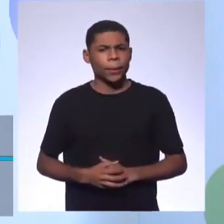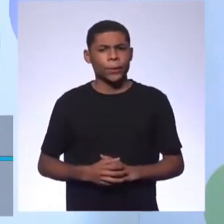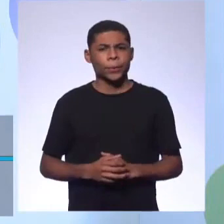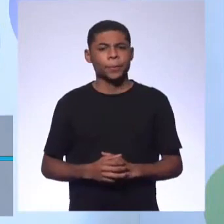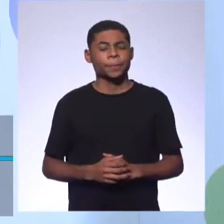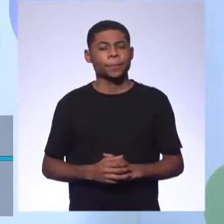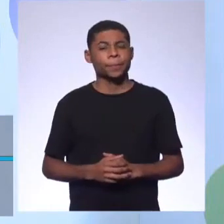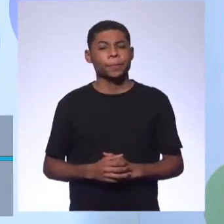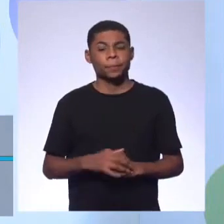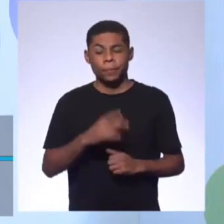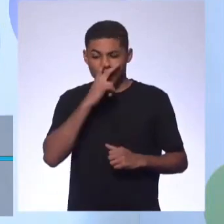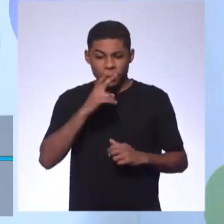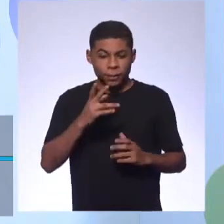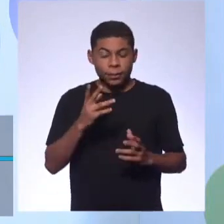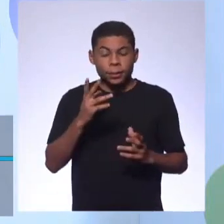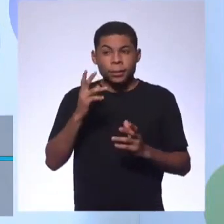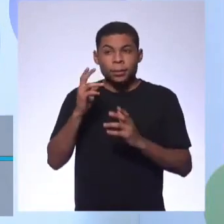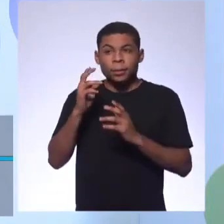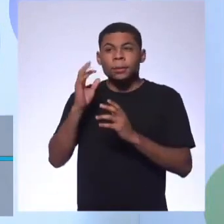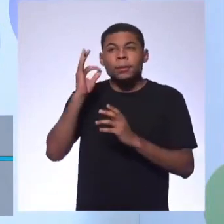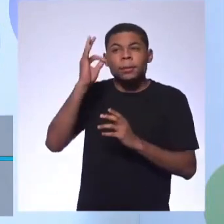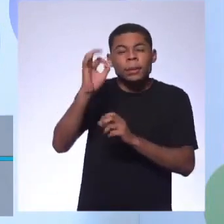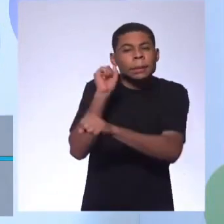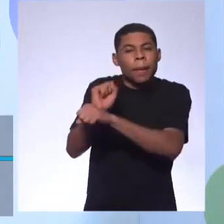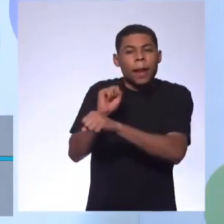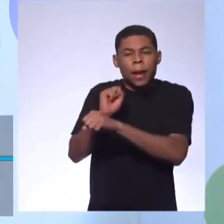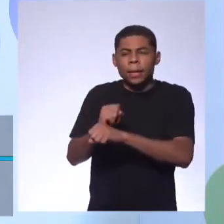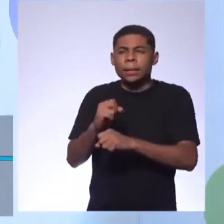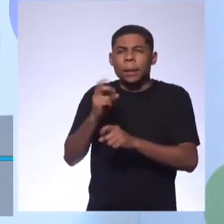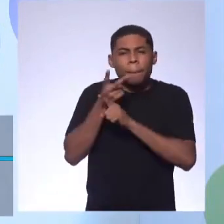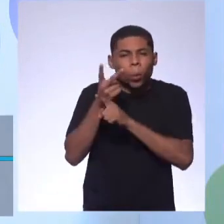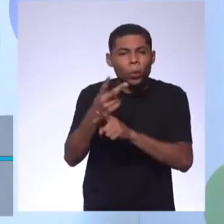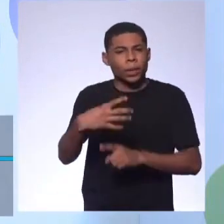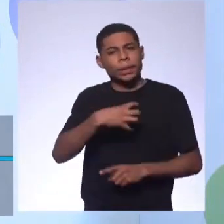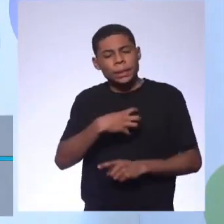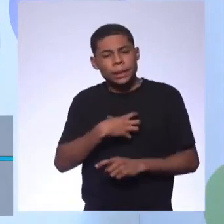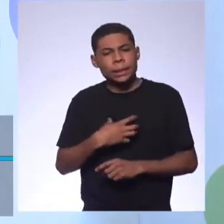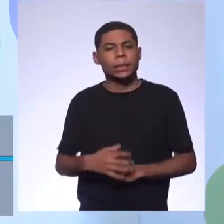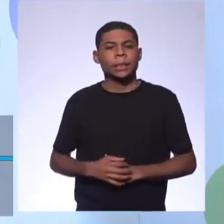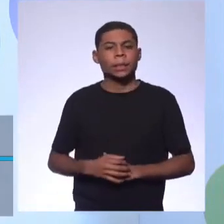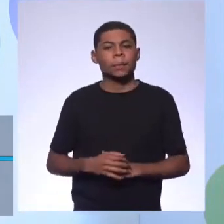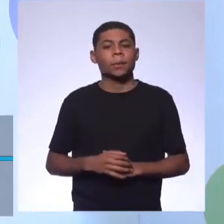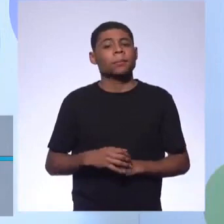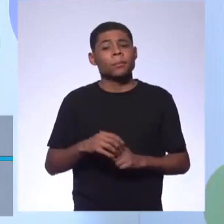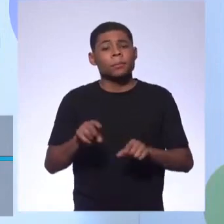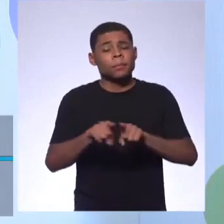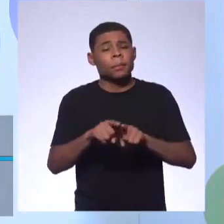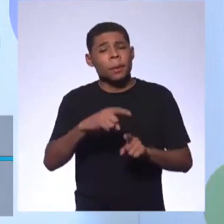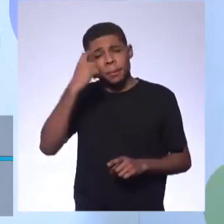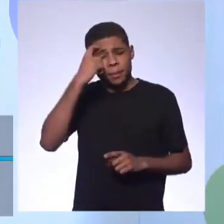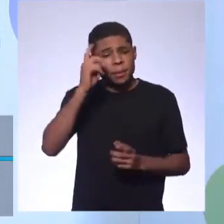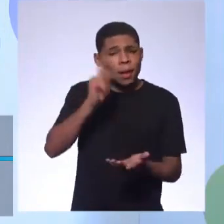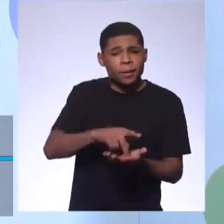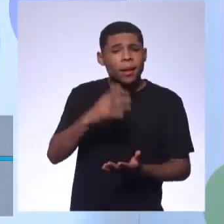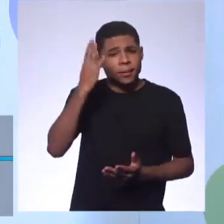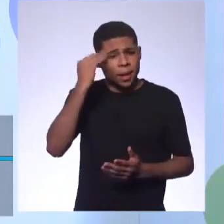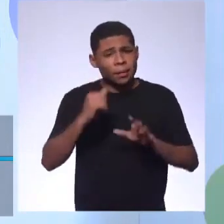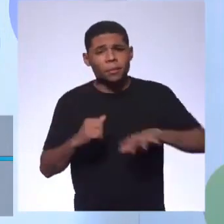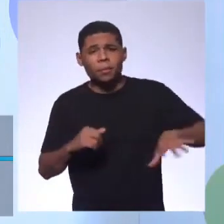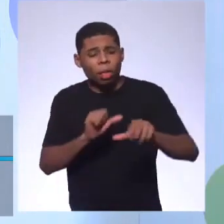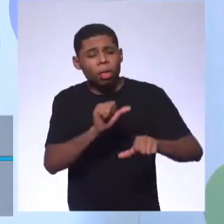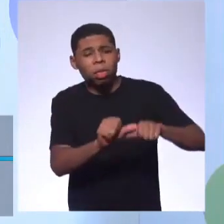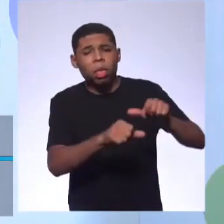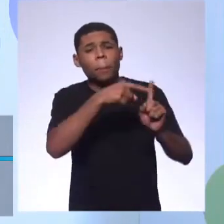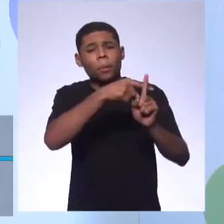de desesperança, né, essa busca por sentido diante de uma realidade que apresenta poucas